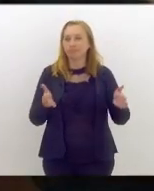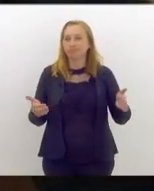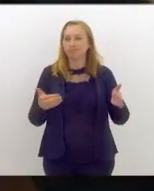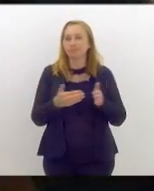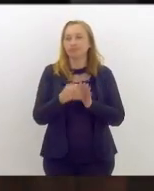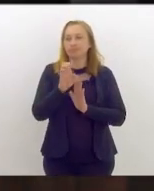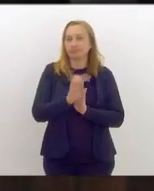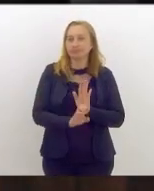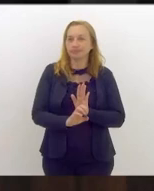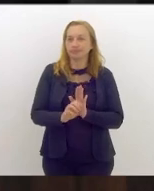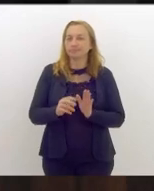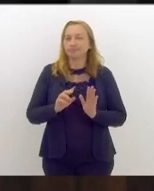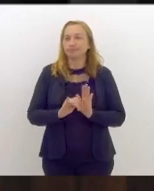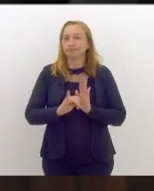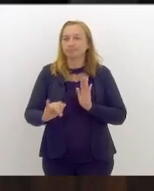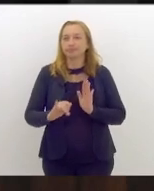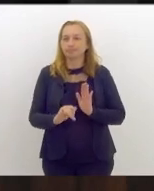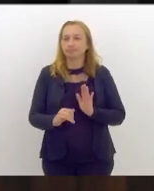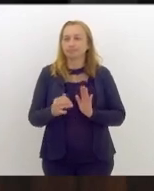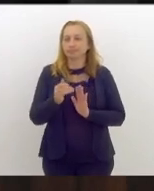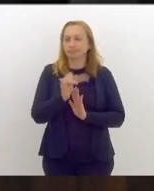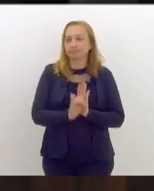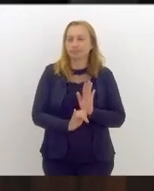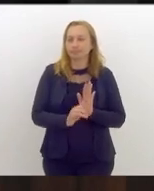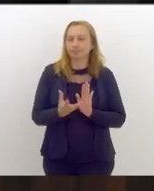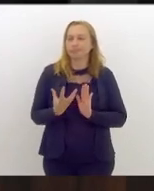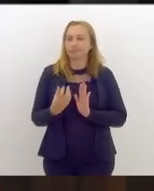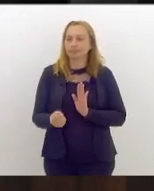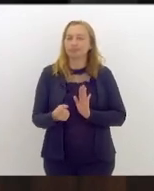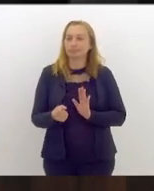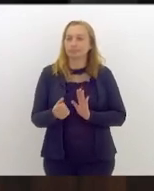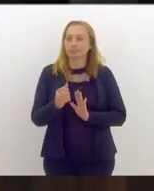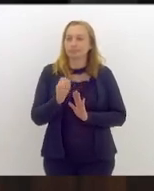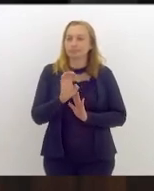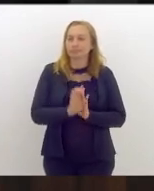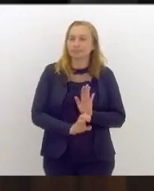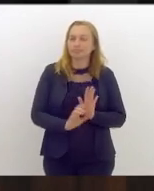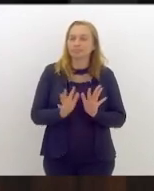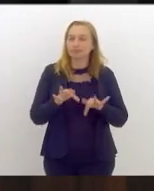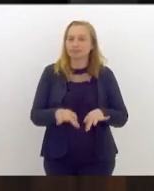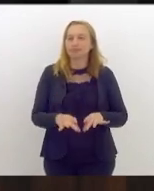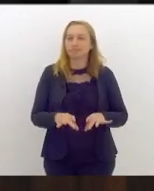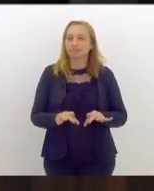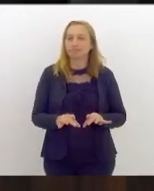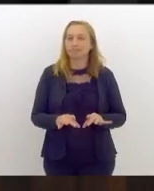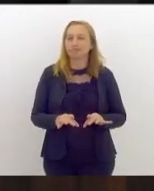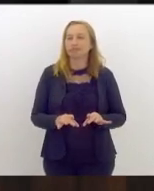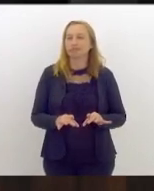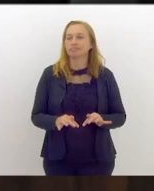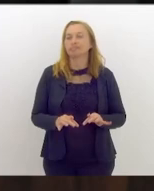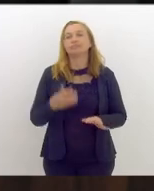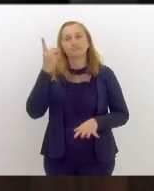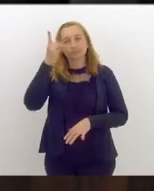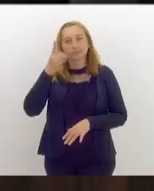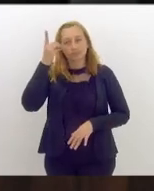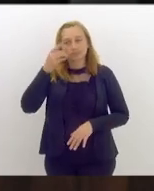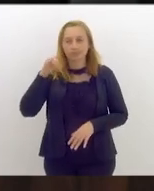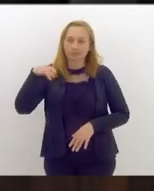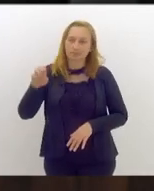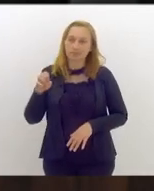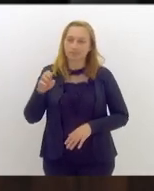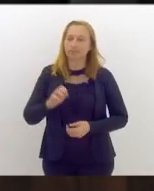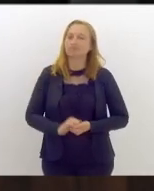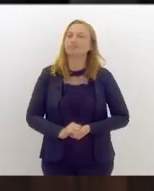publica o relatório pode receber emenda tanto relatório final como relatório do deputado